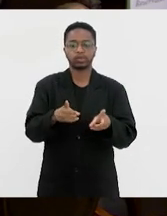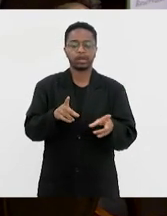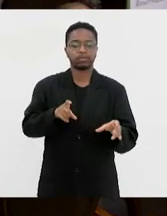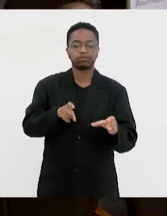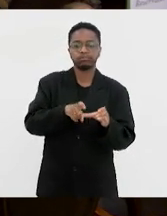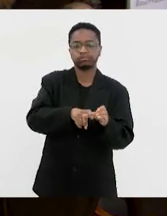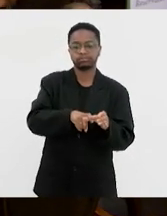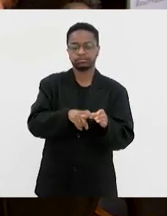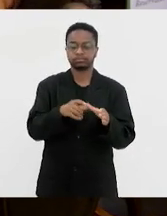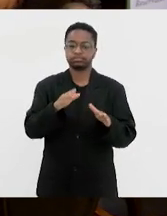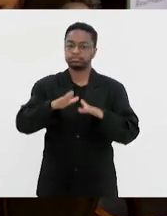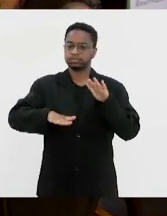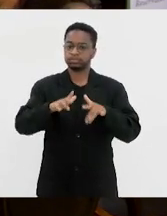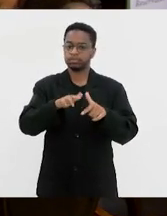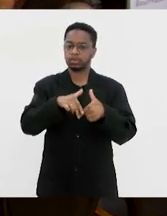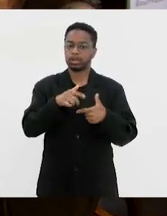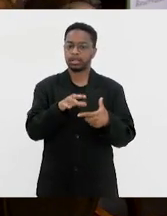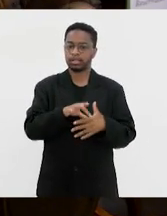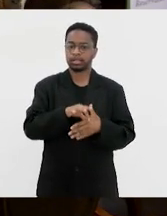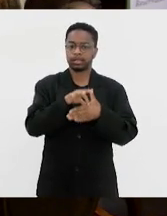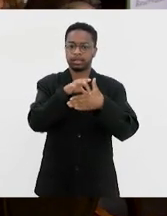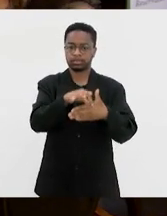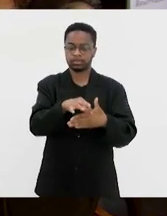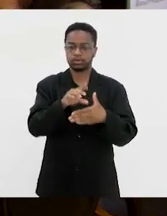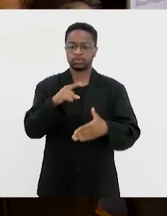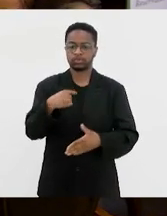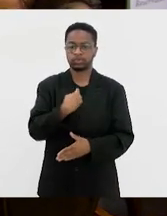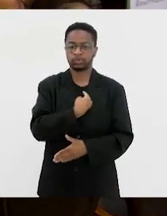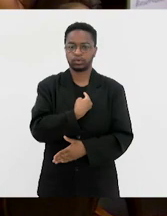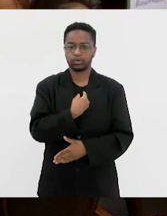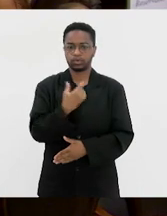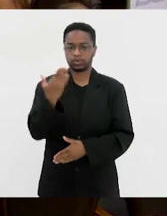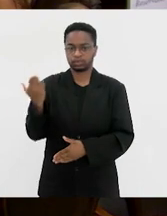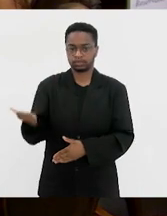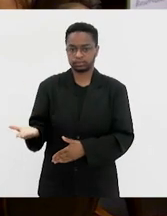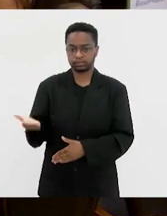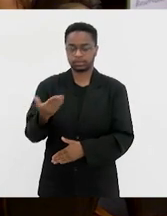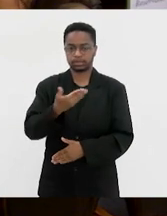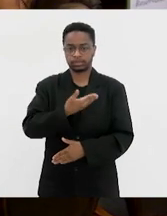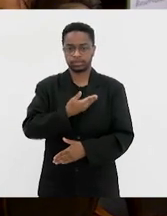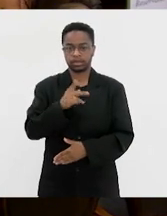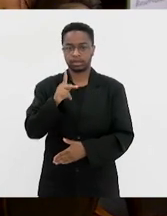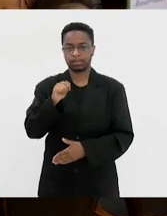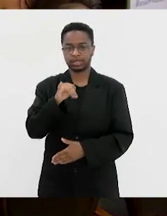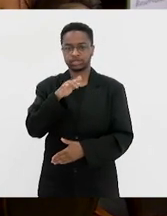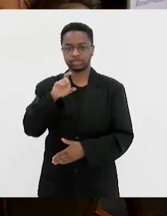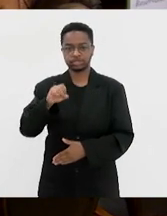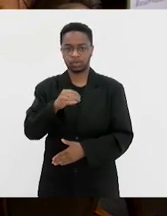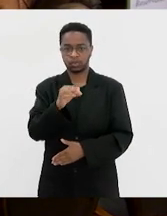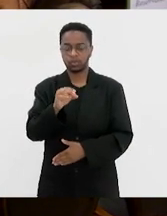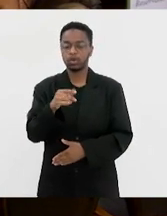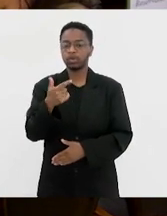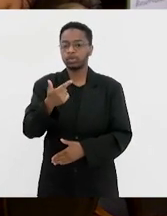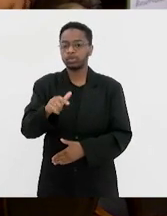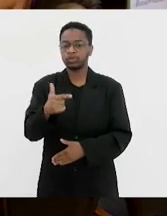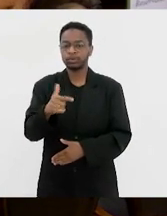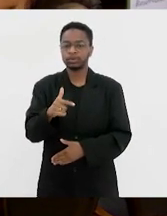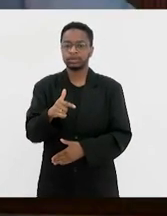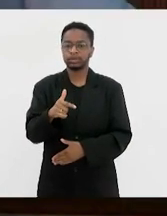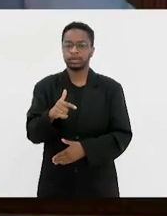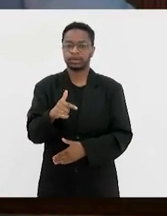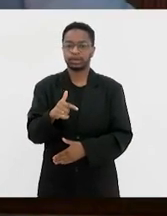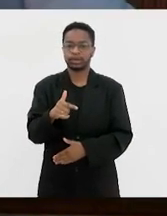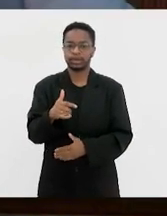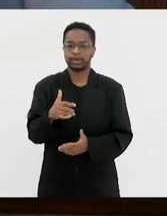pela liderança do nosso querido Paixão não tenha passado, não tenha tempo de passar o amadurecimento, tudo